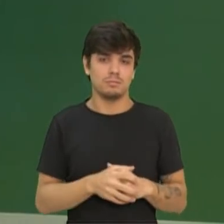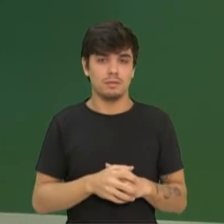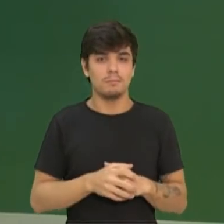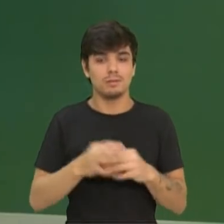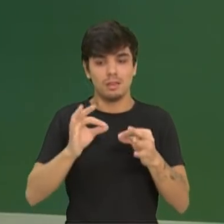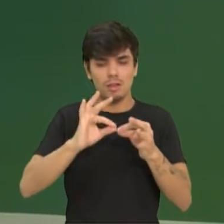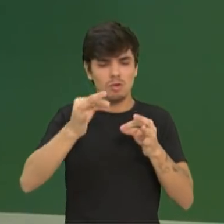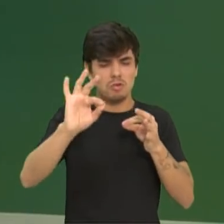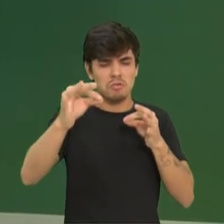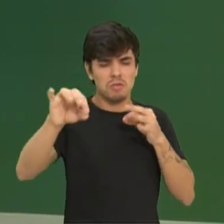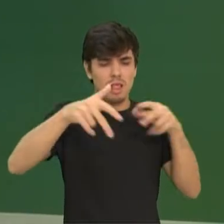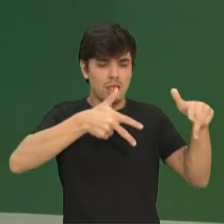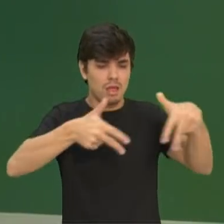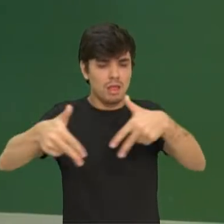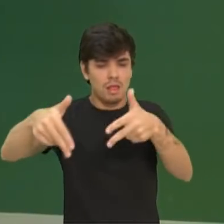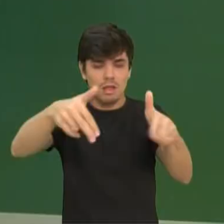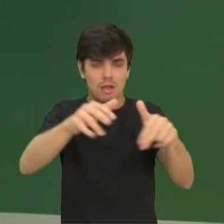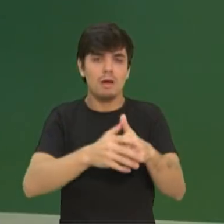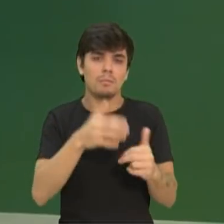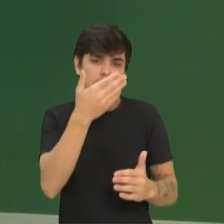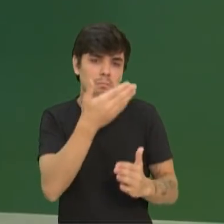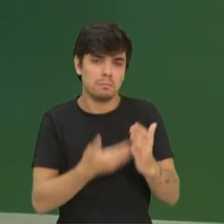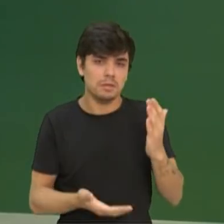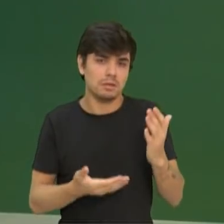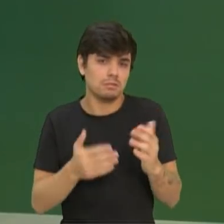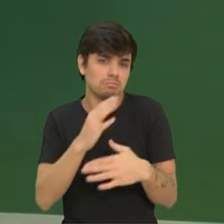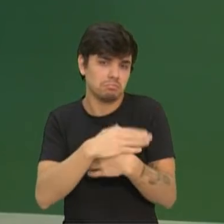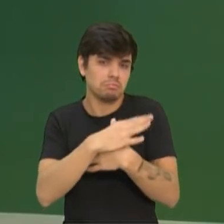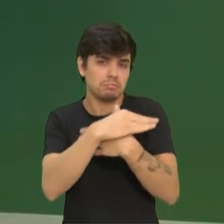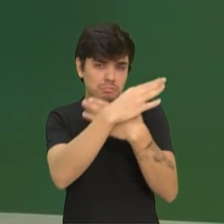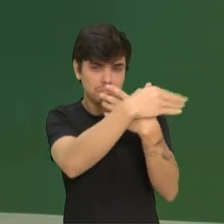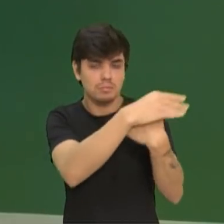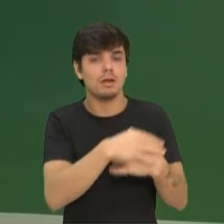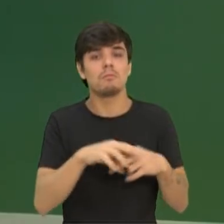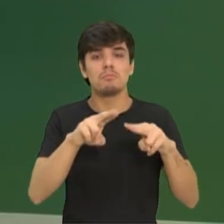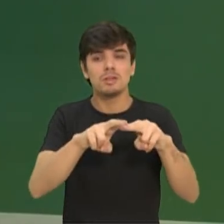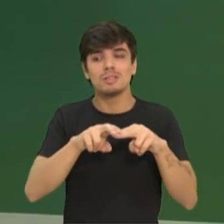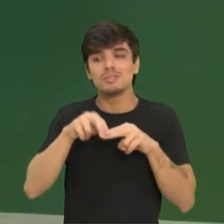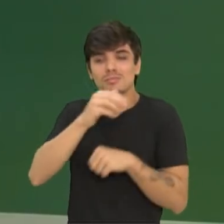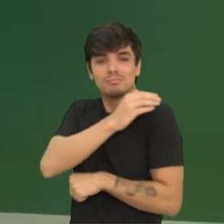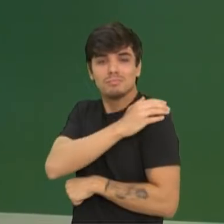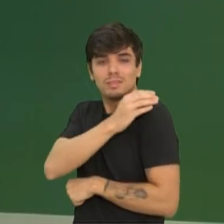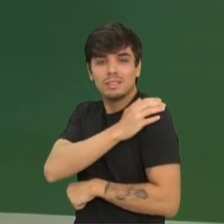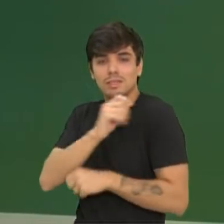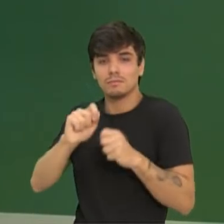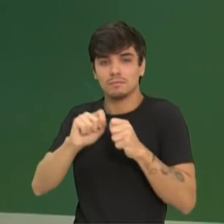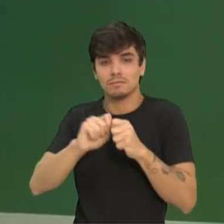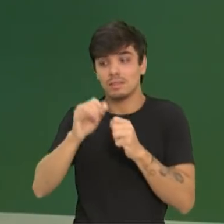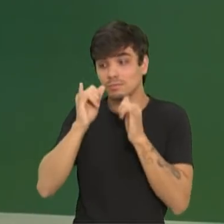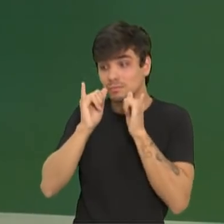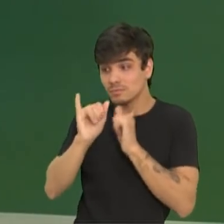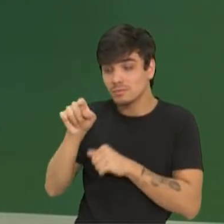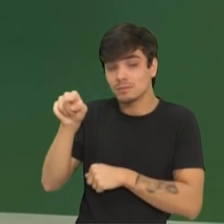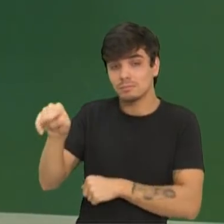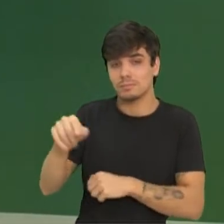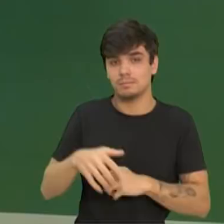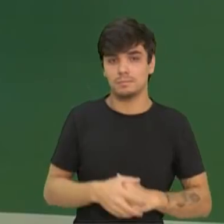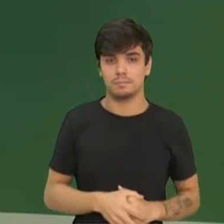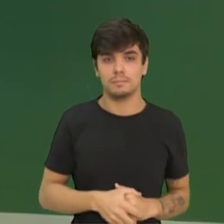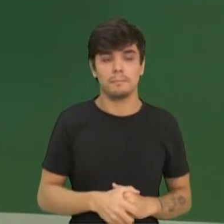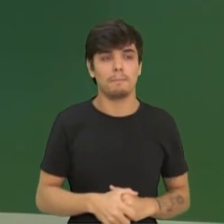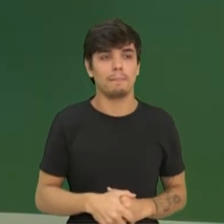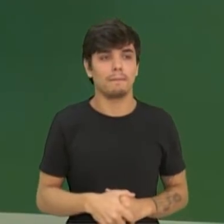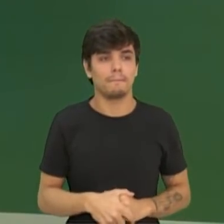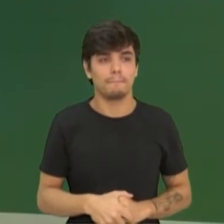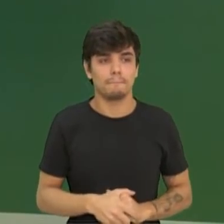se perder na visão da madrinha. Então, ela faz esse aviso, esse alerta para eles.